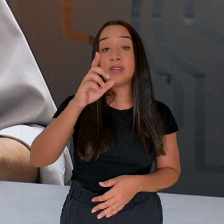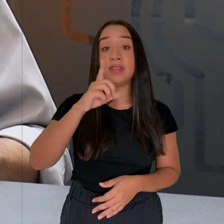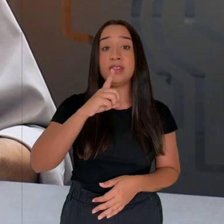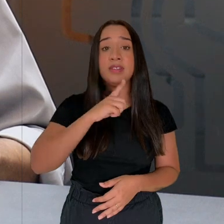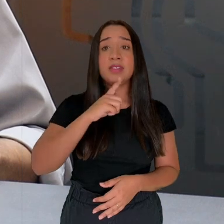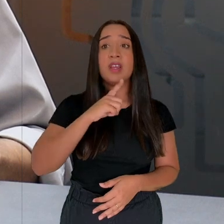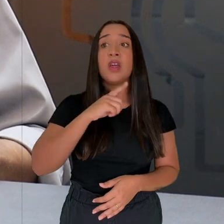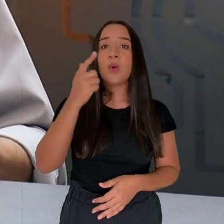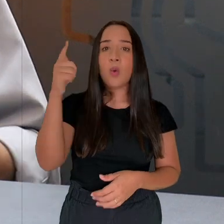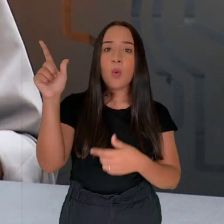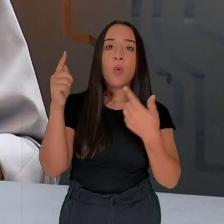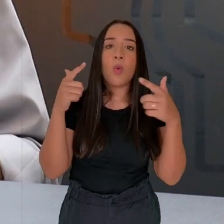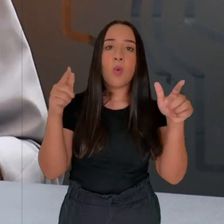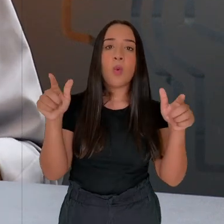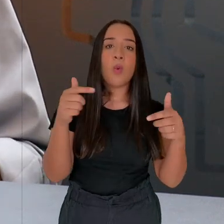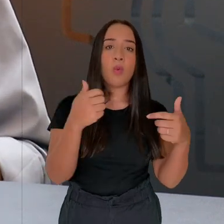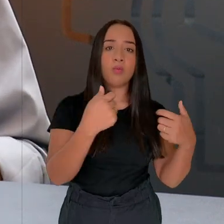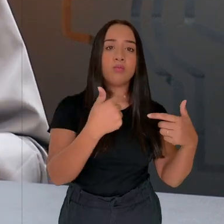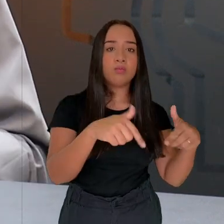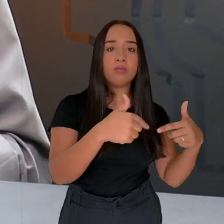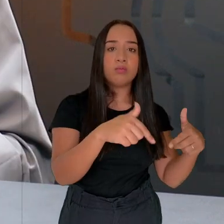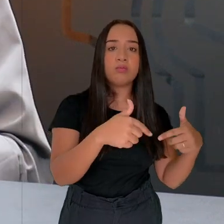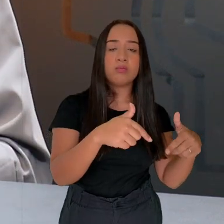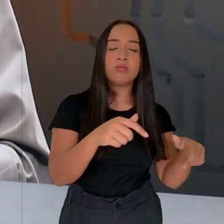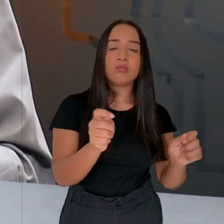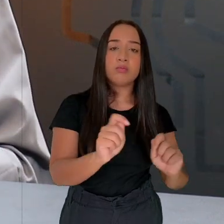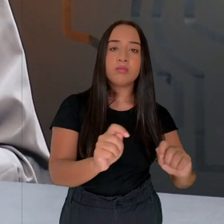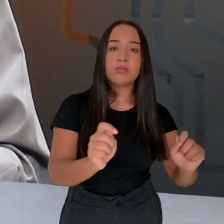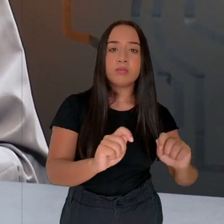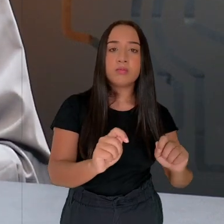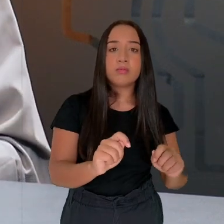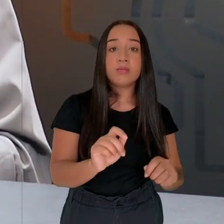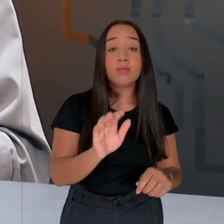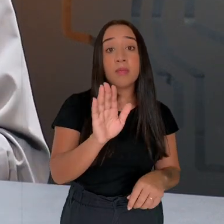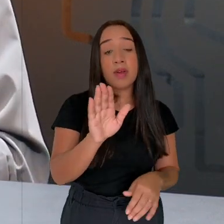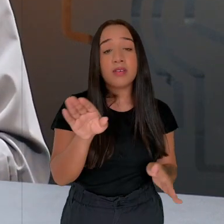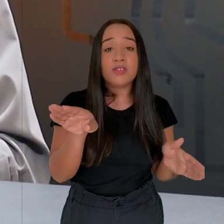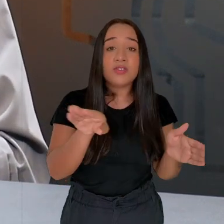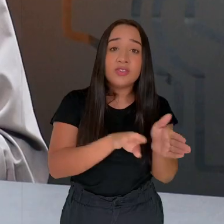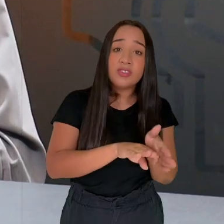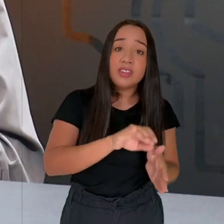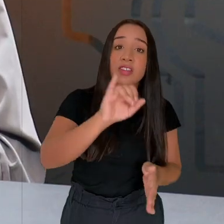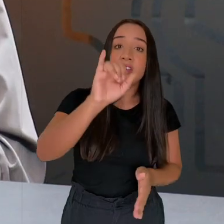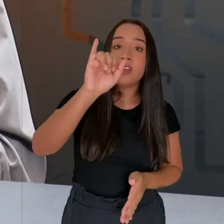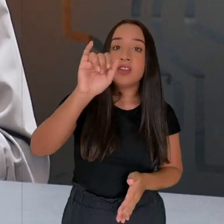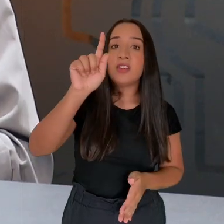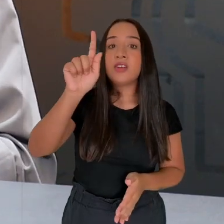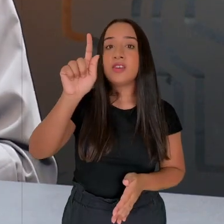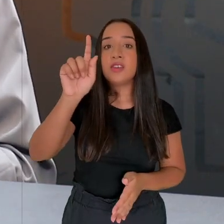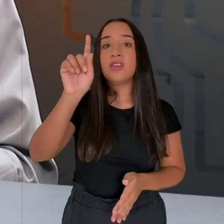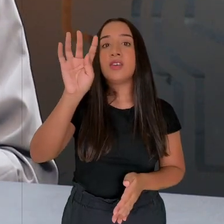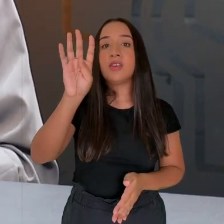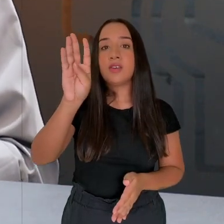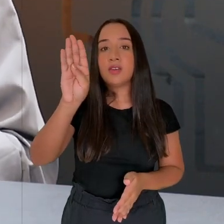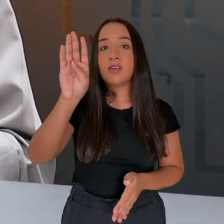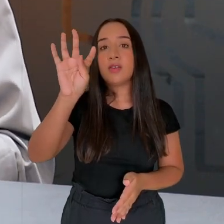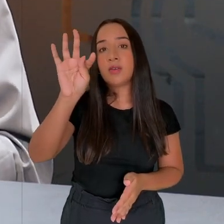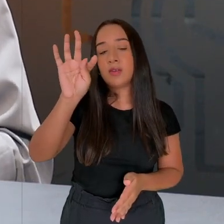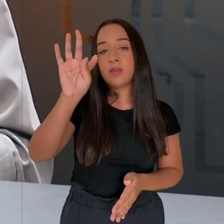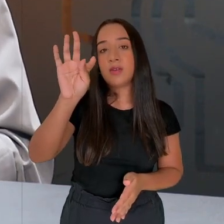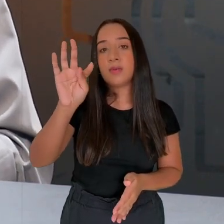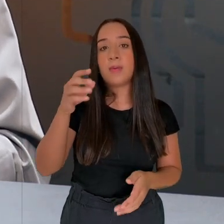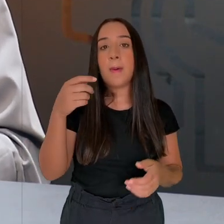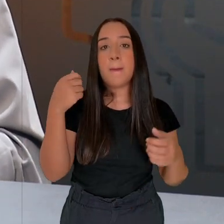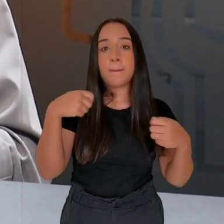os IGBTs. Então, chegou no IGBT, o que a gente procura manter? É necessário trocar? Sim.